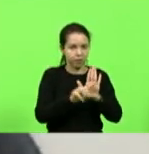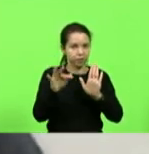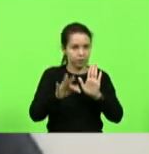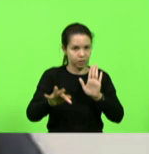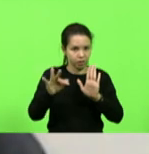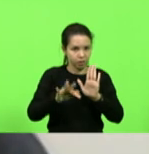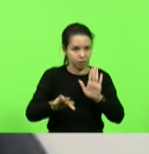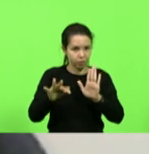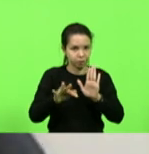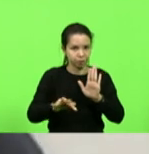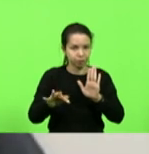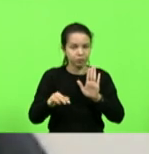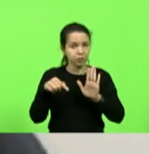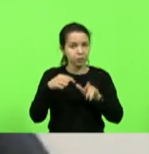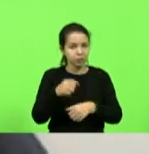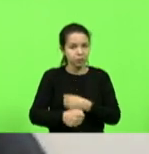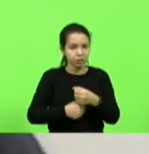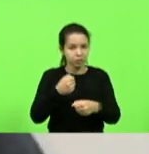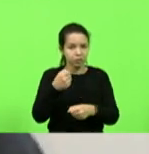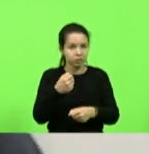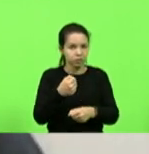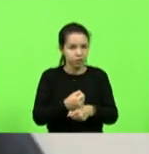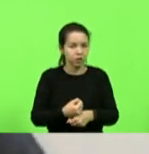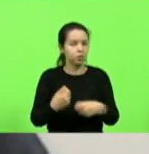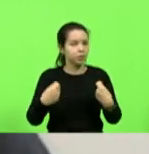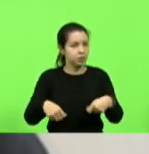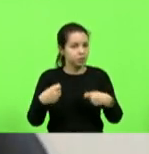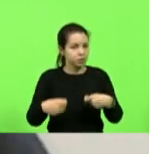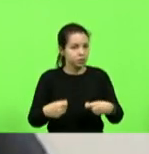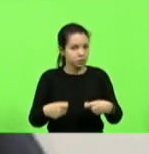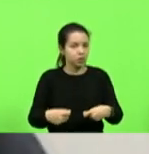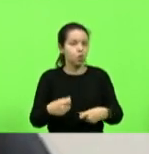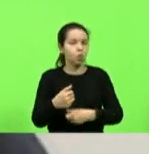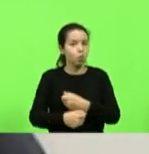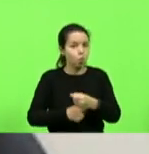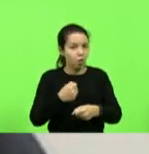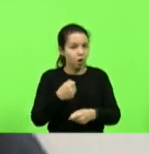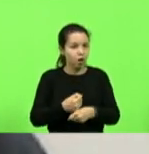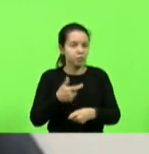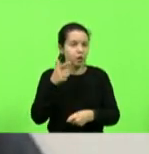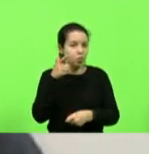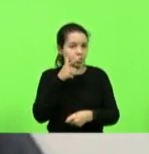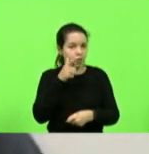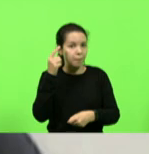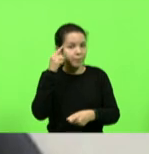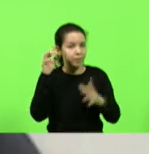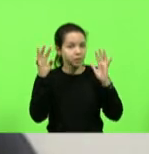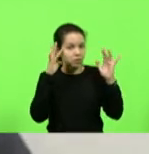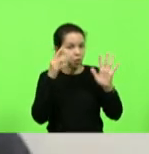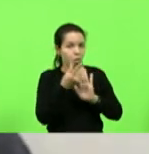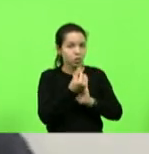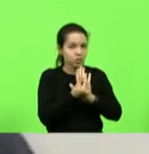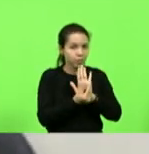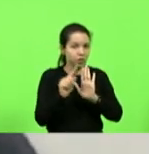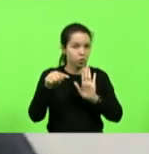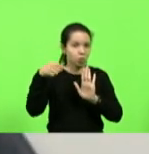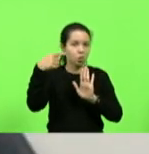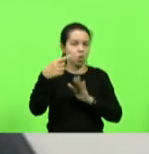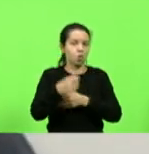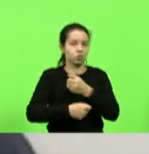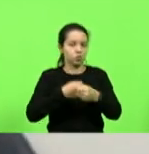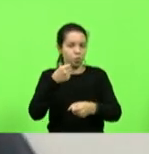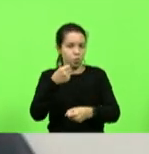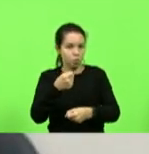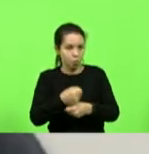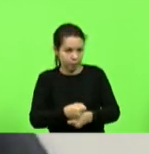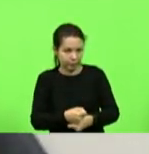Que esse ano seja o ano para conseguir pensar o orçamento para o ano que vem. Eu queria reforçar isso